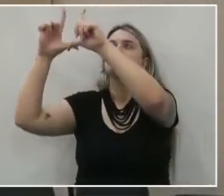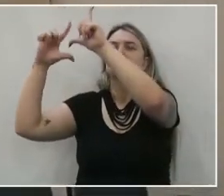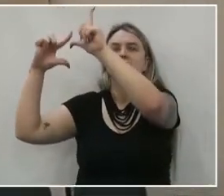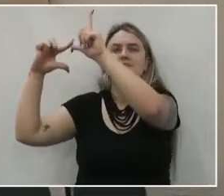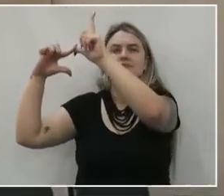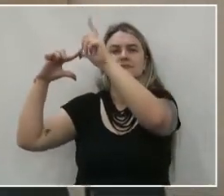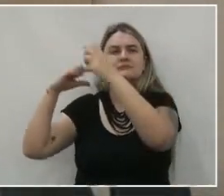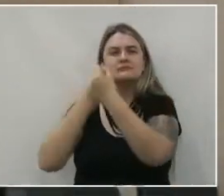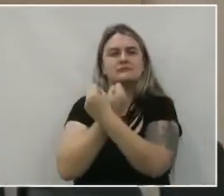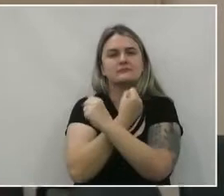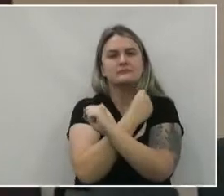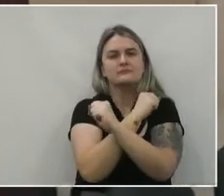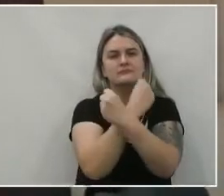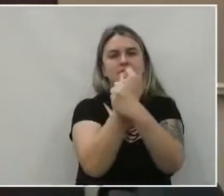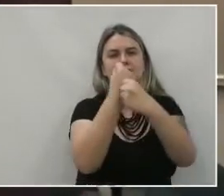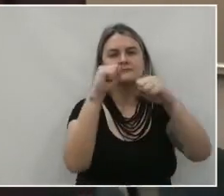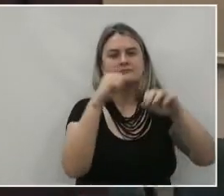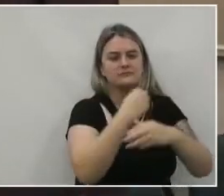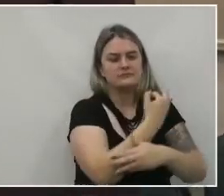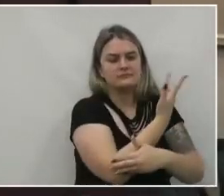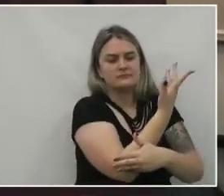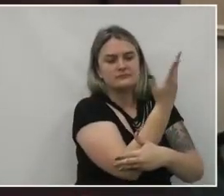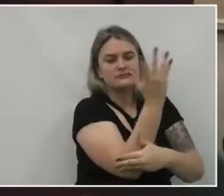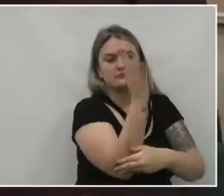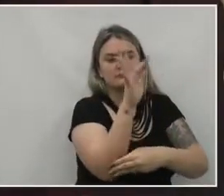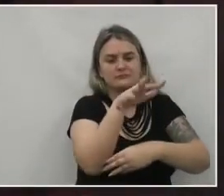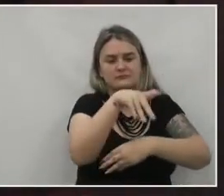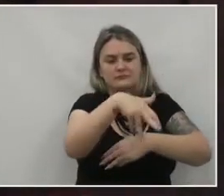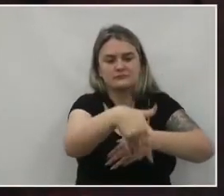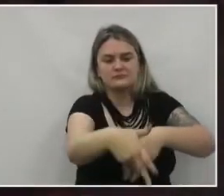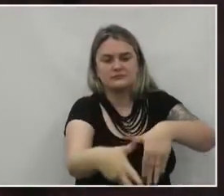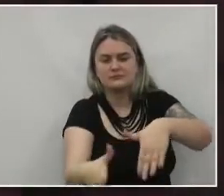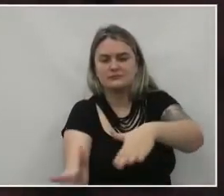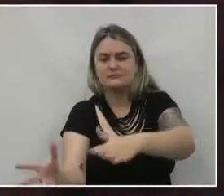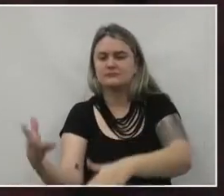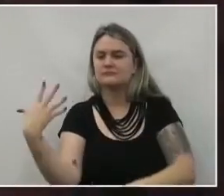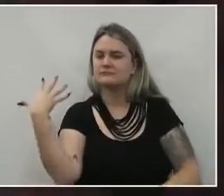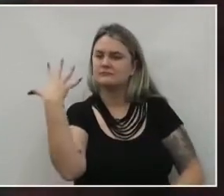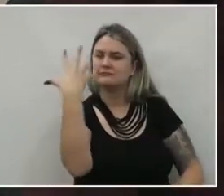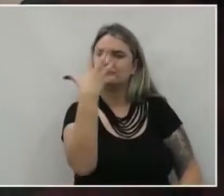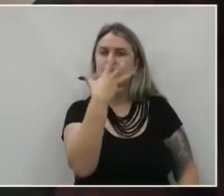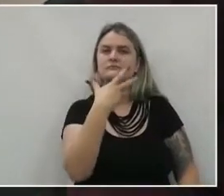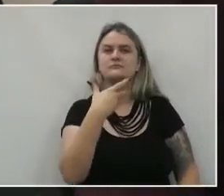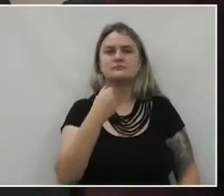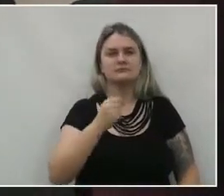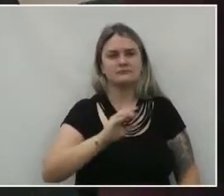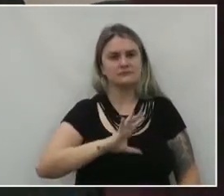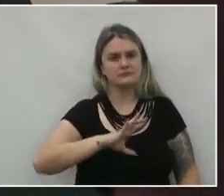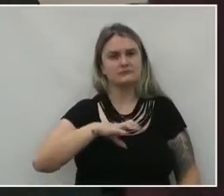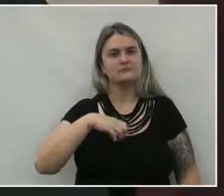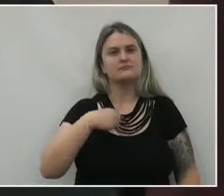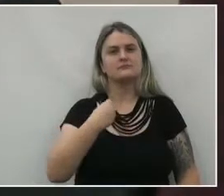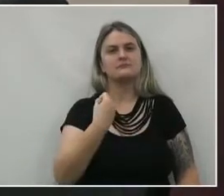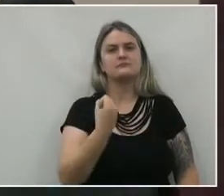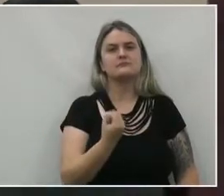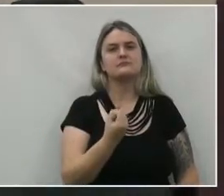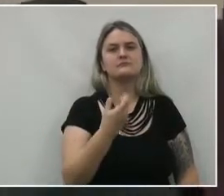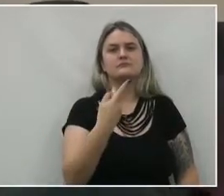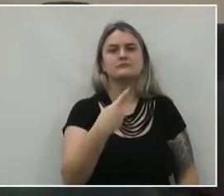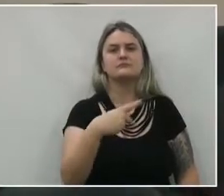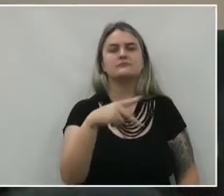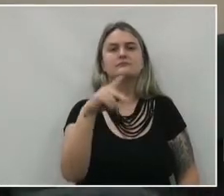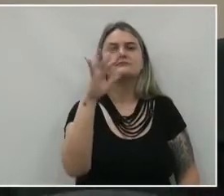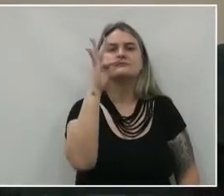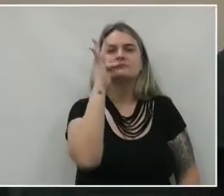cruzeiro resplandece. Gigante pela própria natureza, és belo, forte,